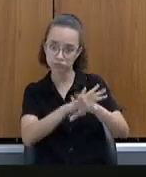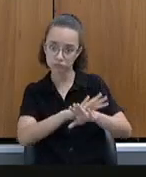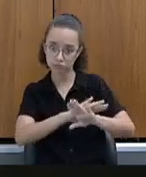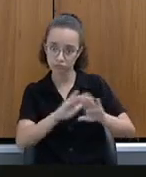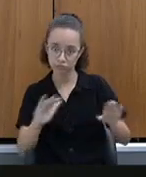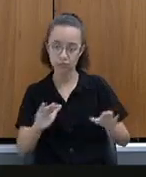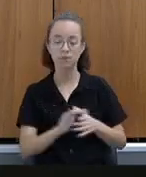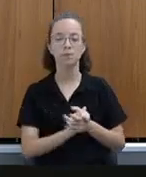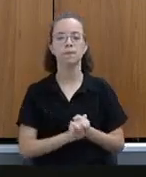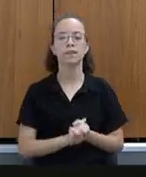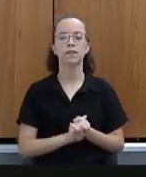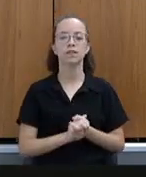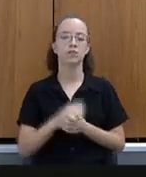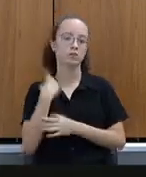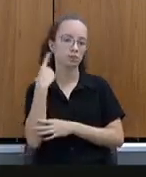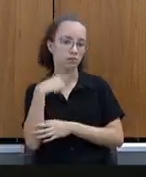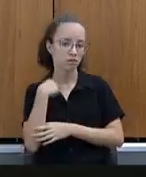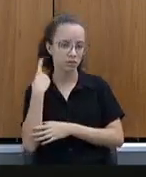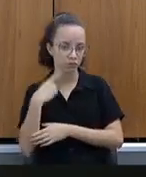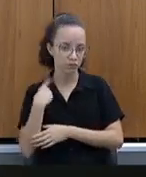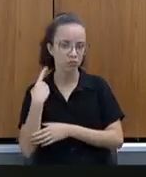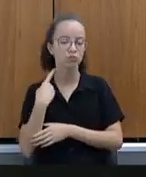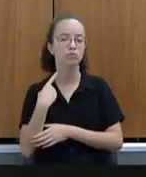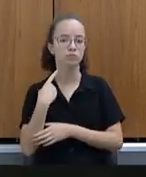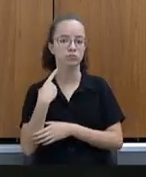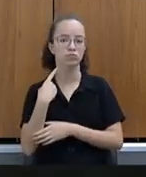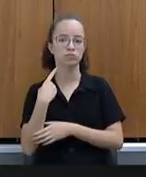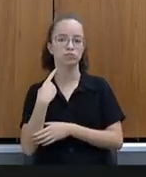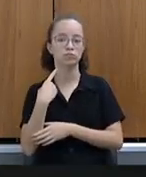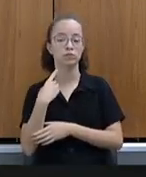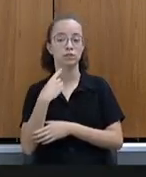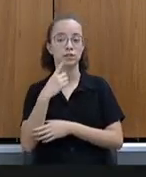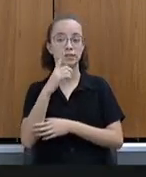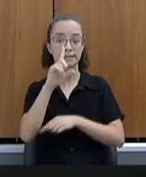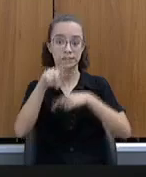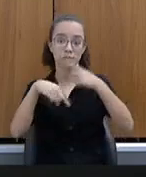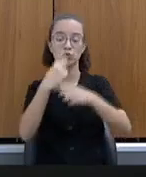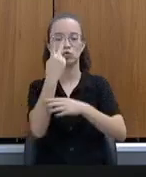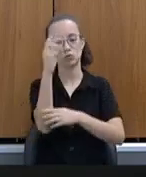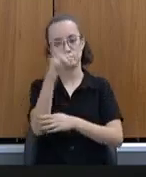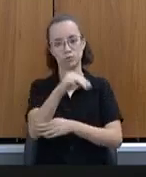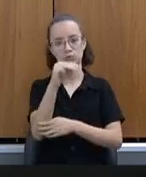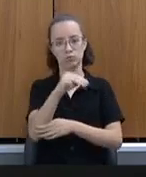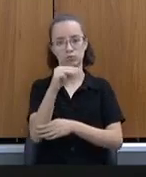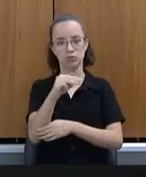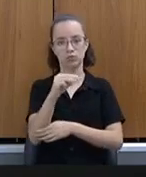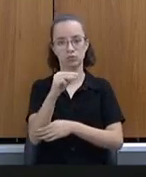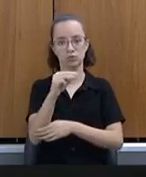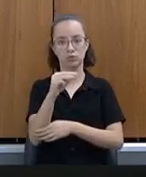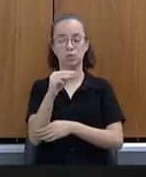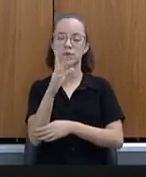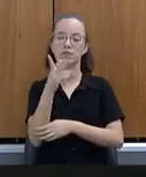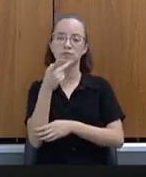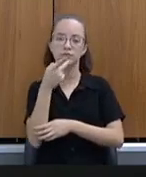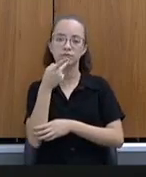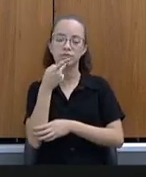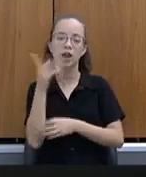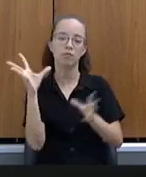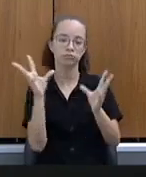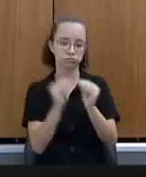Estadual do deputado que interpelou disporá de dois minutos para as suas contrações finais